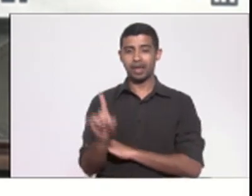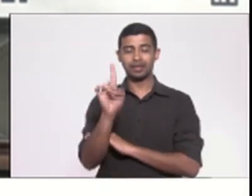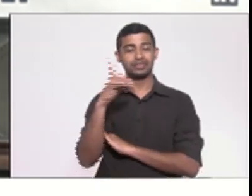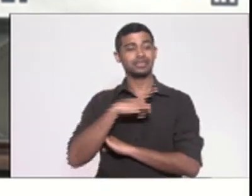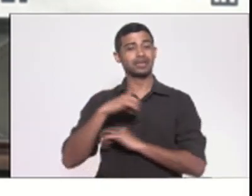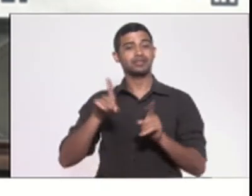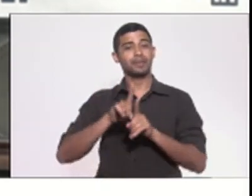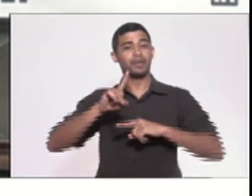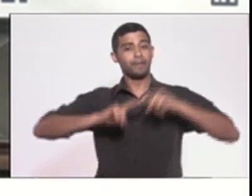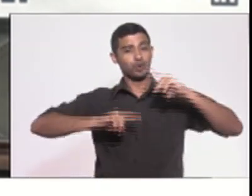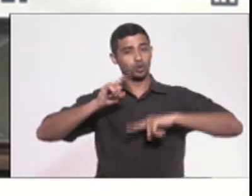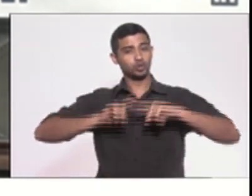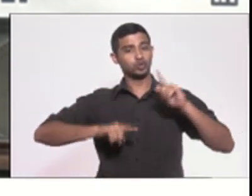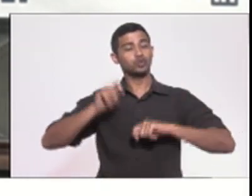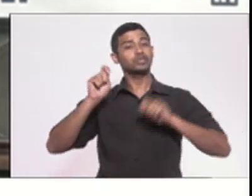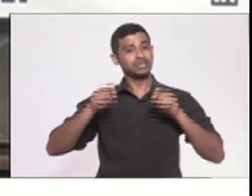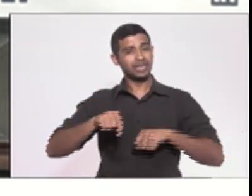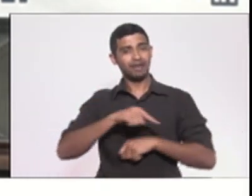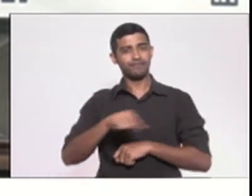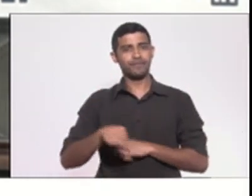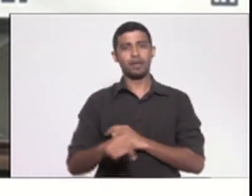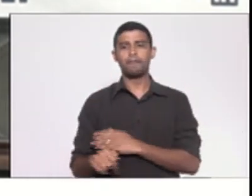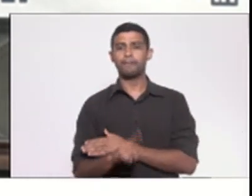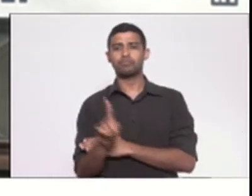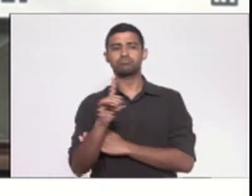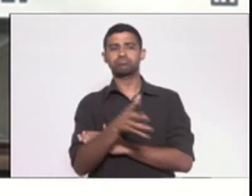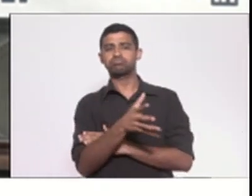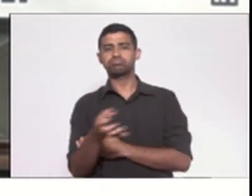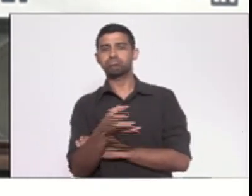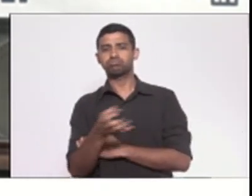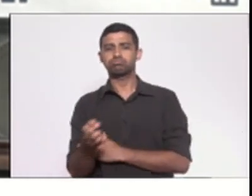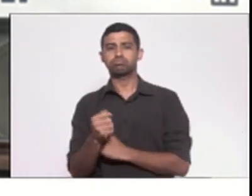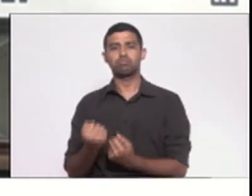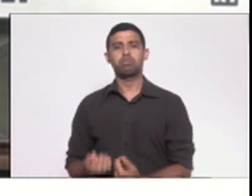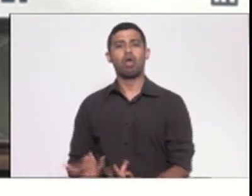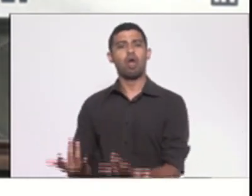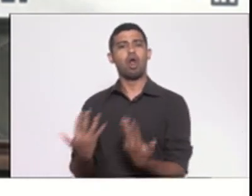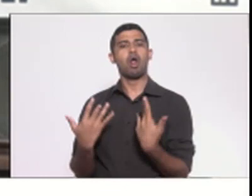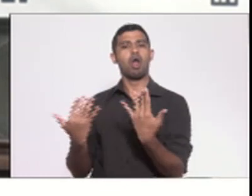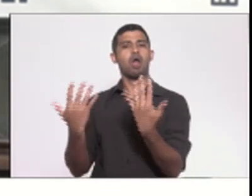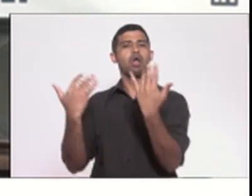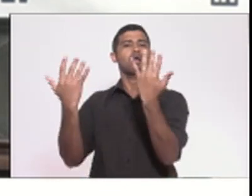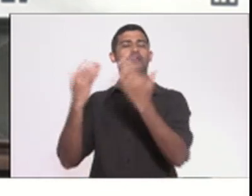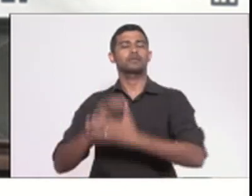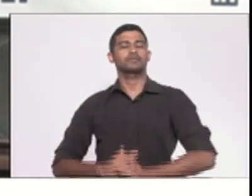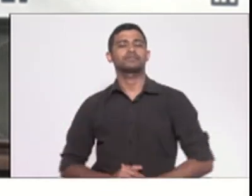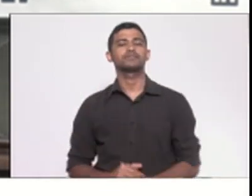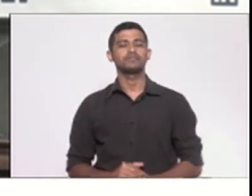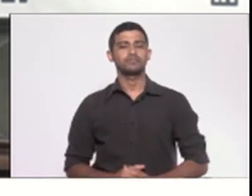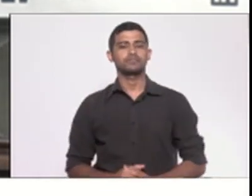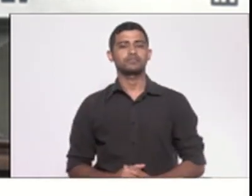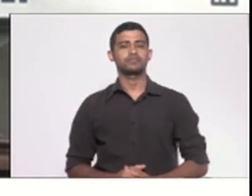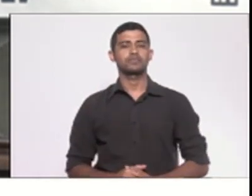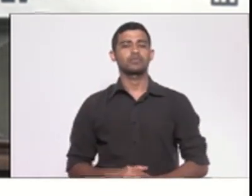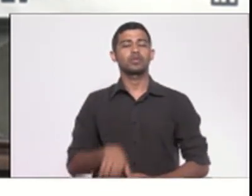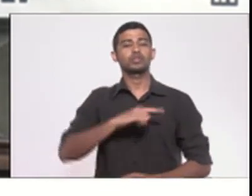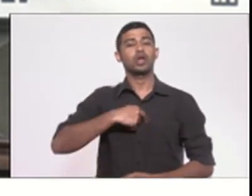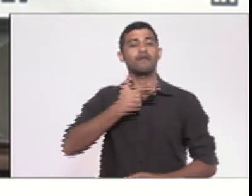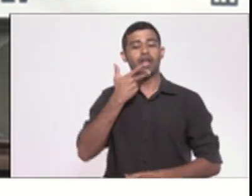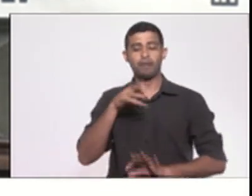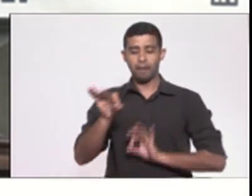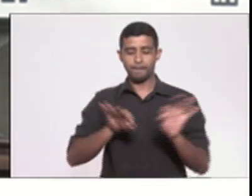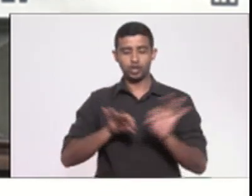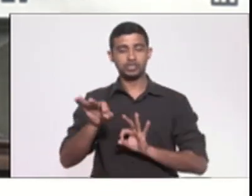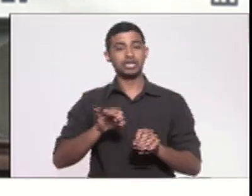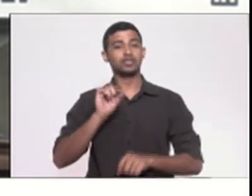é passível de assimilação pelas plantas, fazendo as culturas crescerem. Bom, a gente chama esse processo de